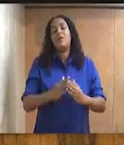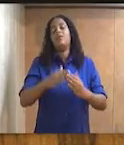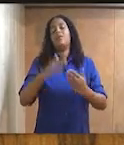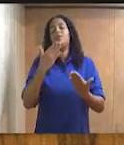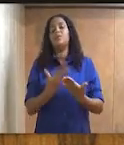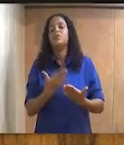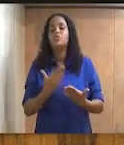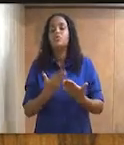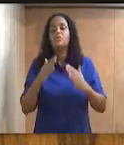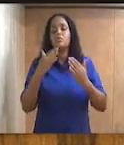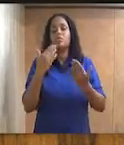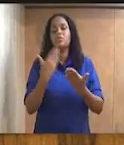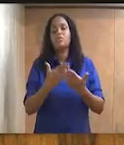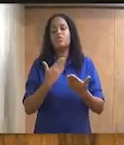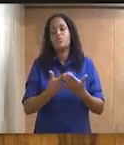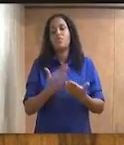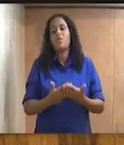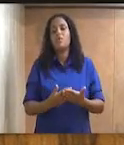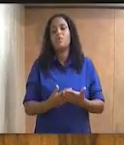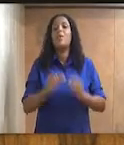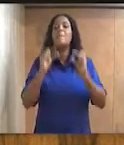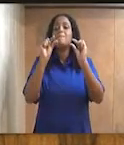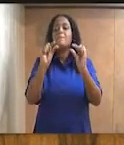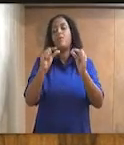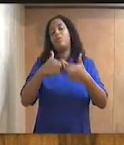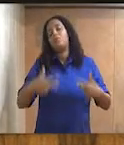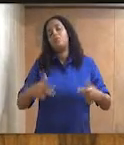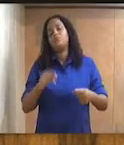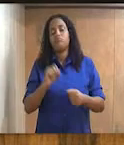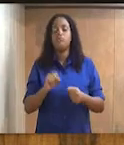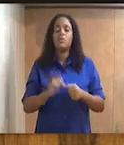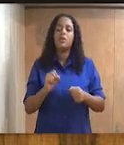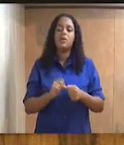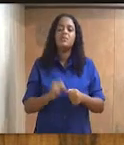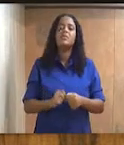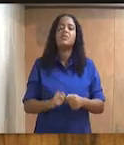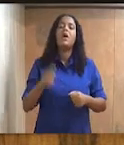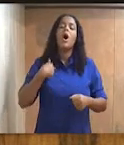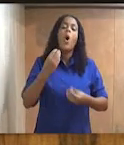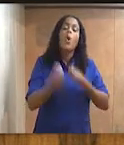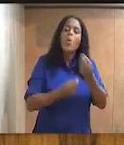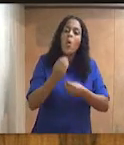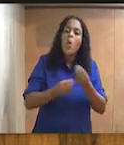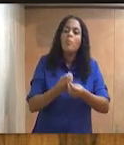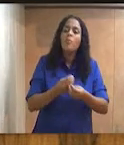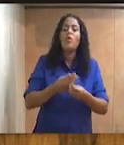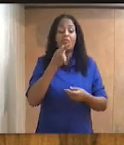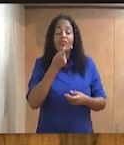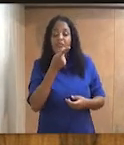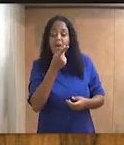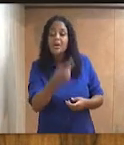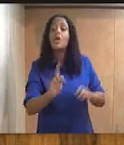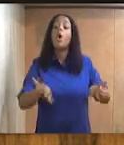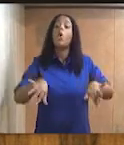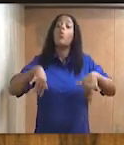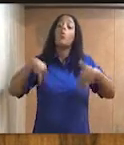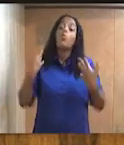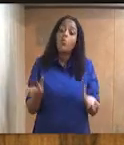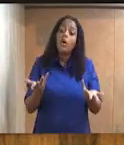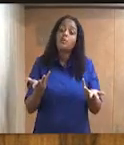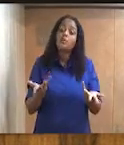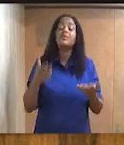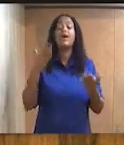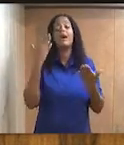foi feito ou quase nada. No entanto, as promessas continuam. Enquanto isso,